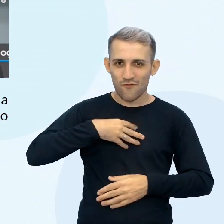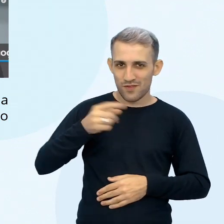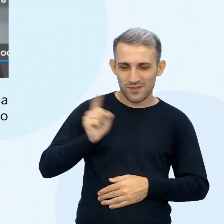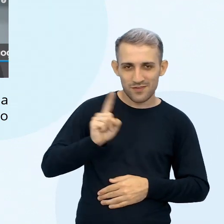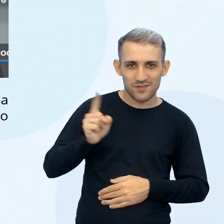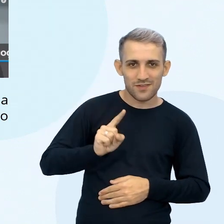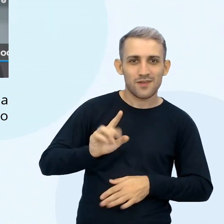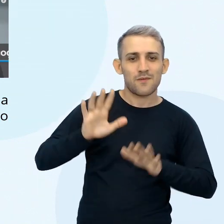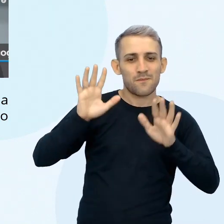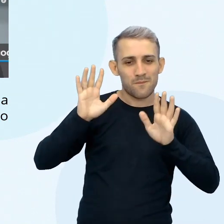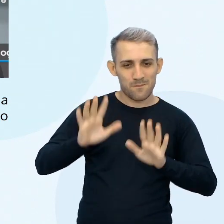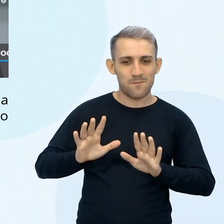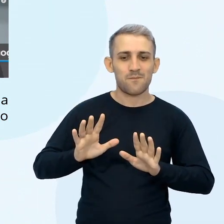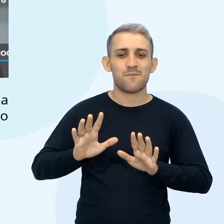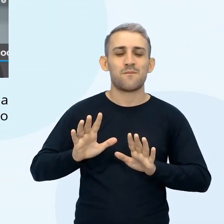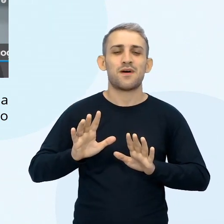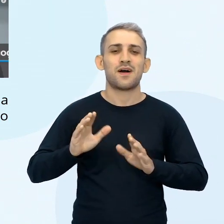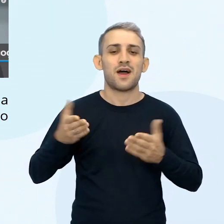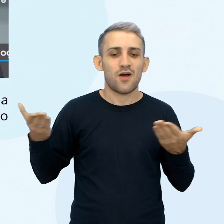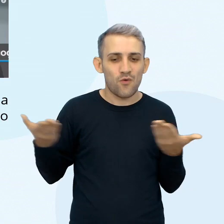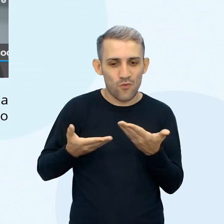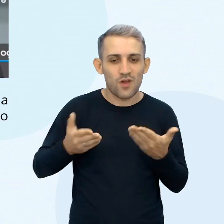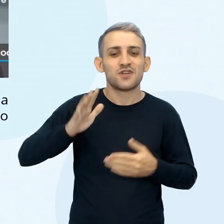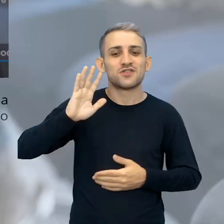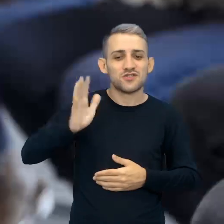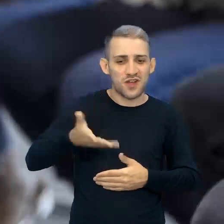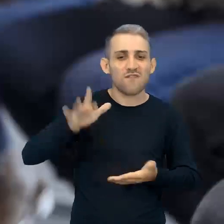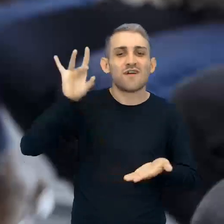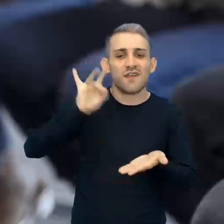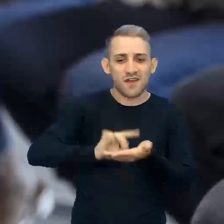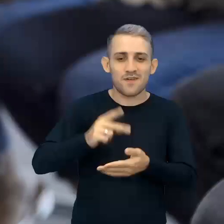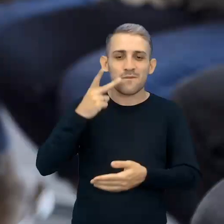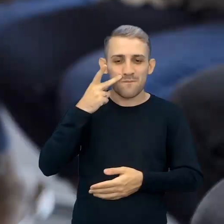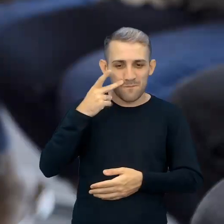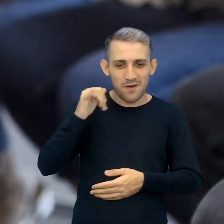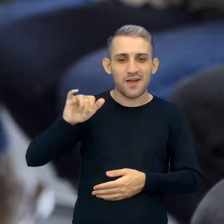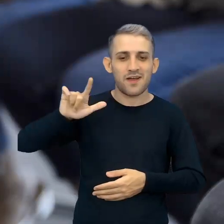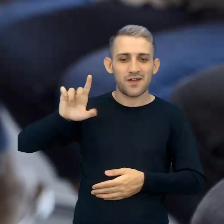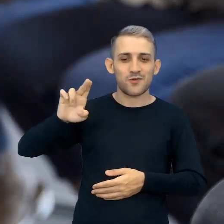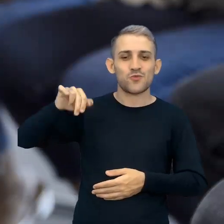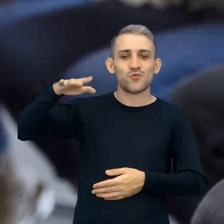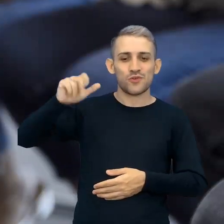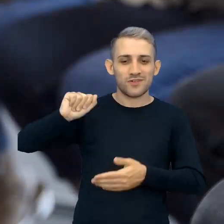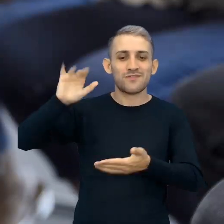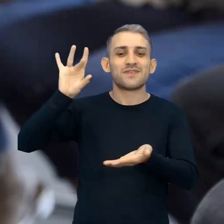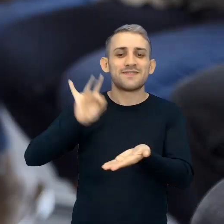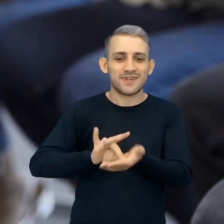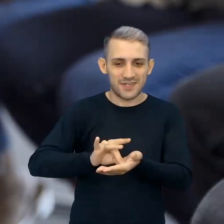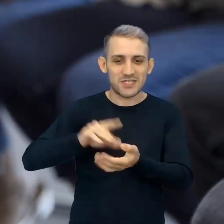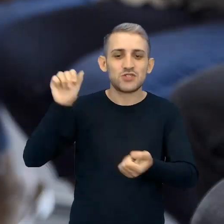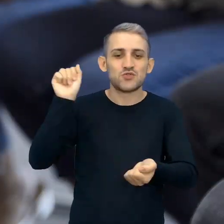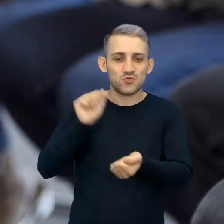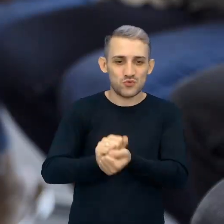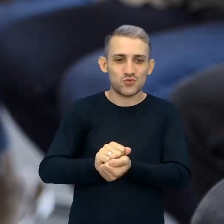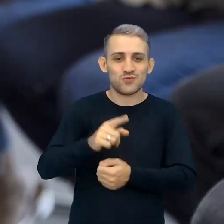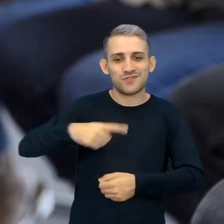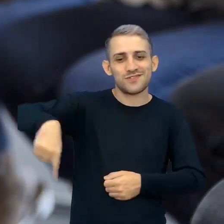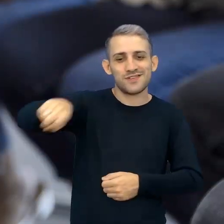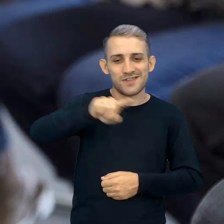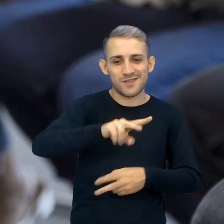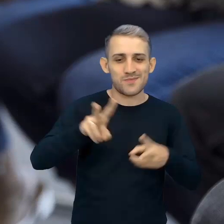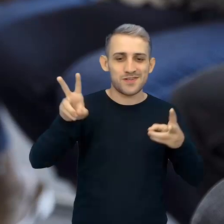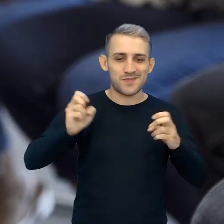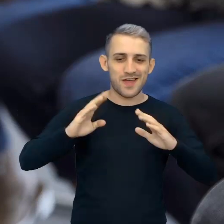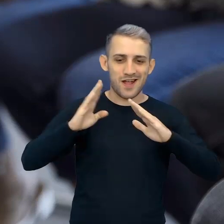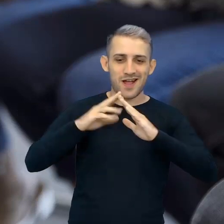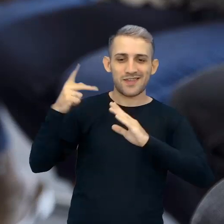gente com a André. Agora ele já é o pai da Luna, tá? A Luna já está com ele. Você deu para perceber ali pelo cenário da casa